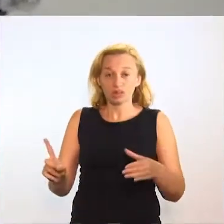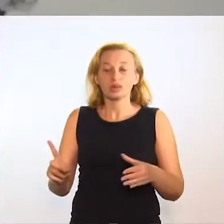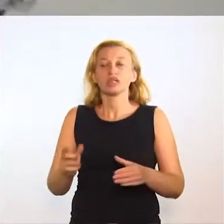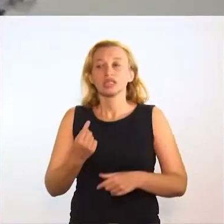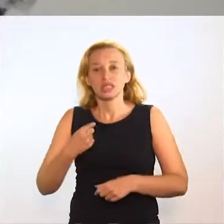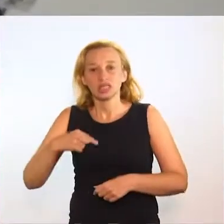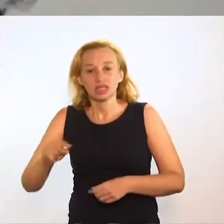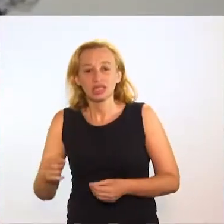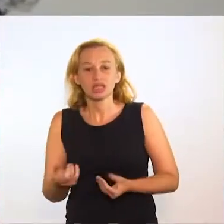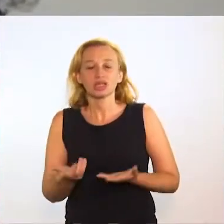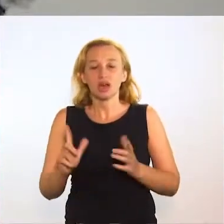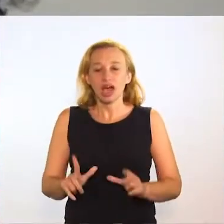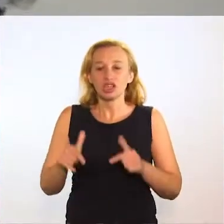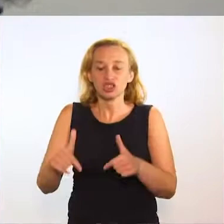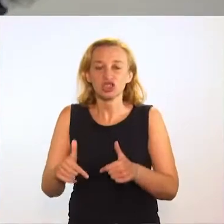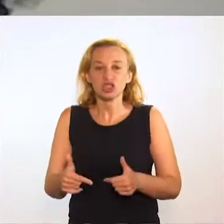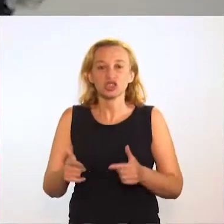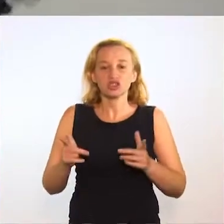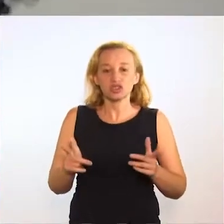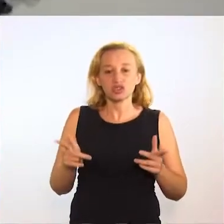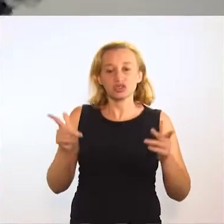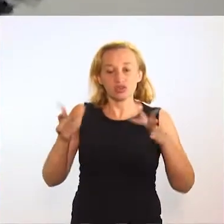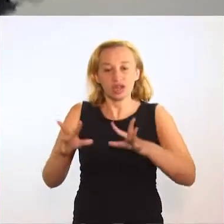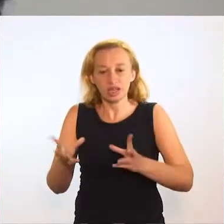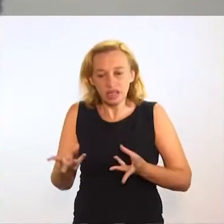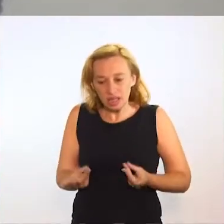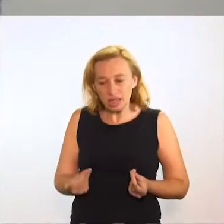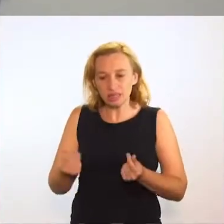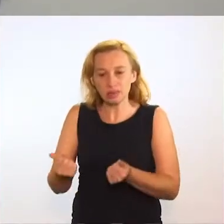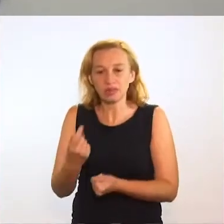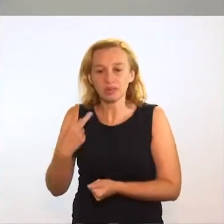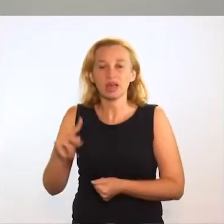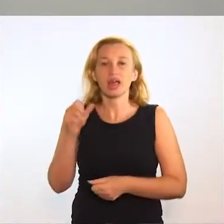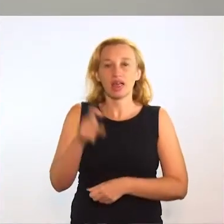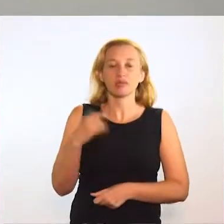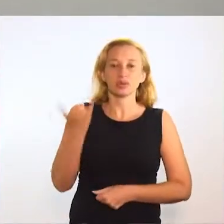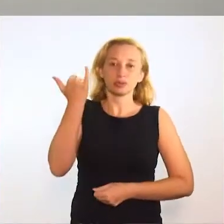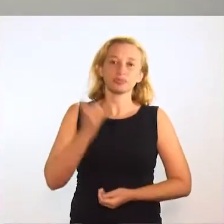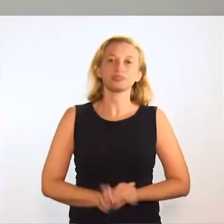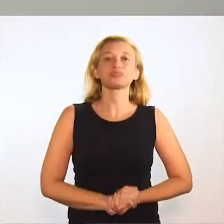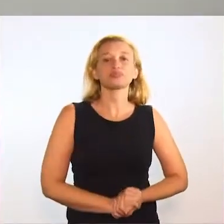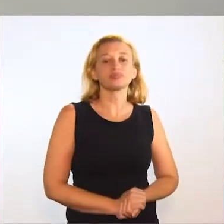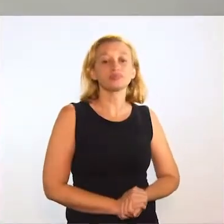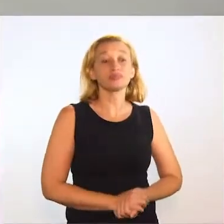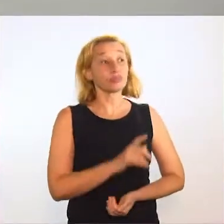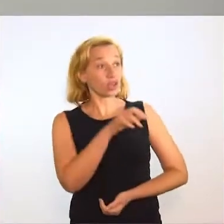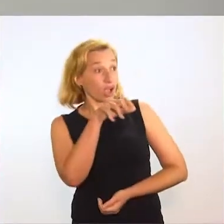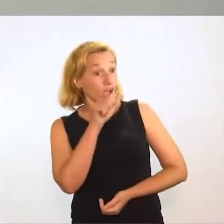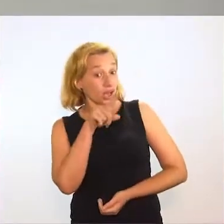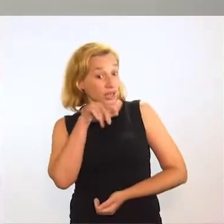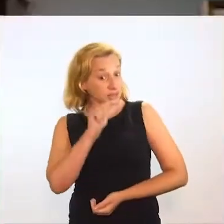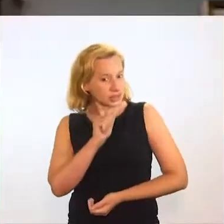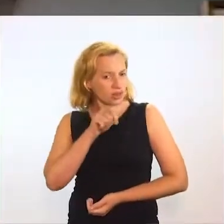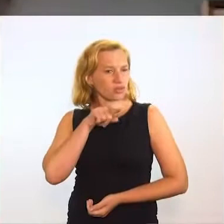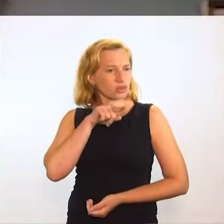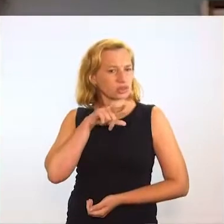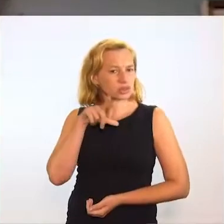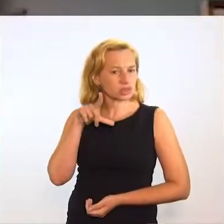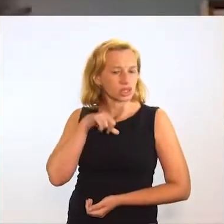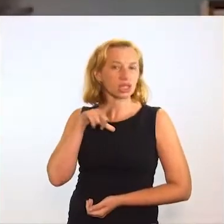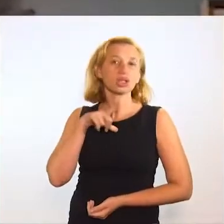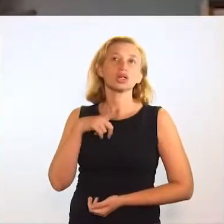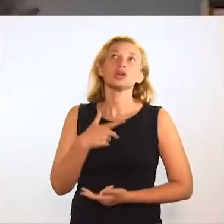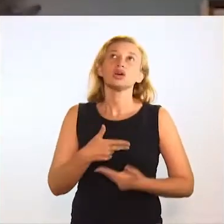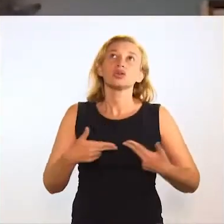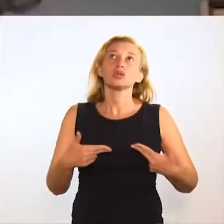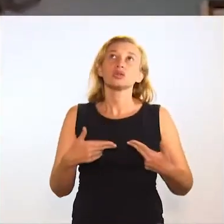gente levar um pouquinho de leveza, de uma outra ação que tivesse acessível para eles também, foi muito importante. Ana, se tem